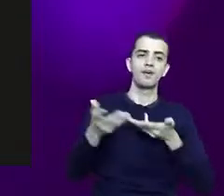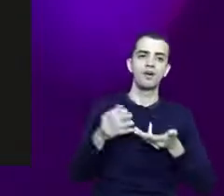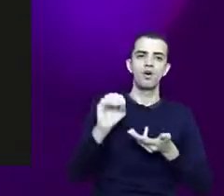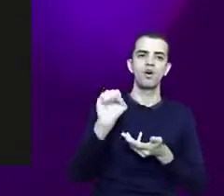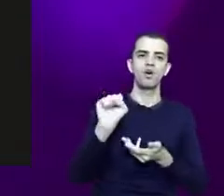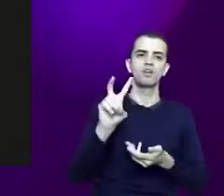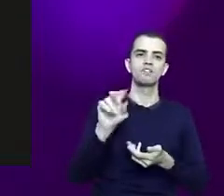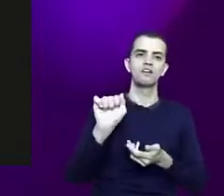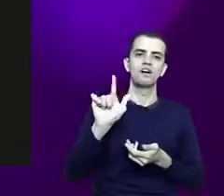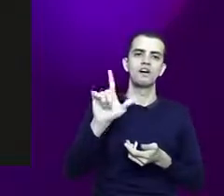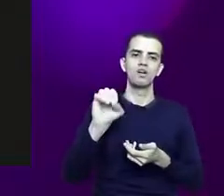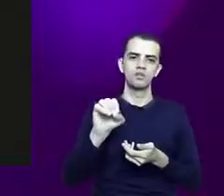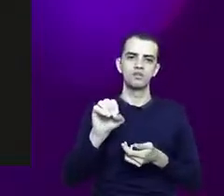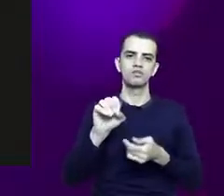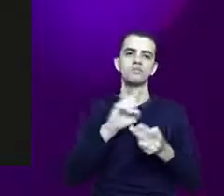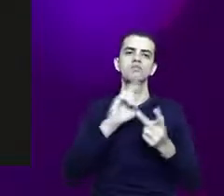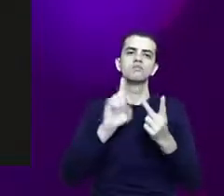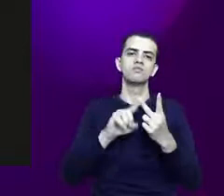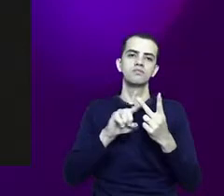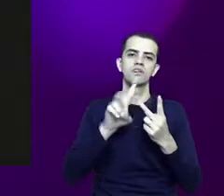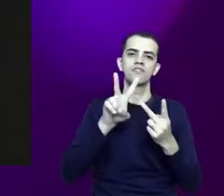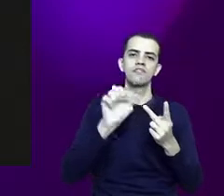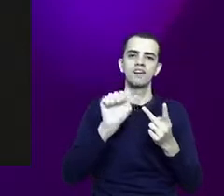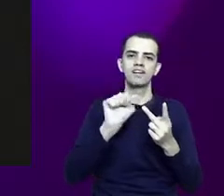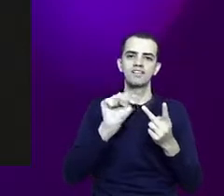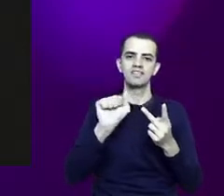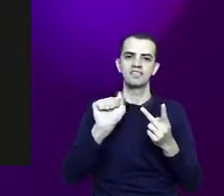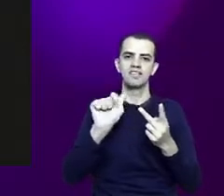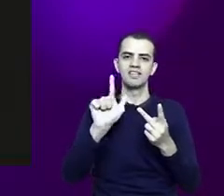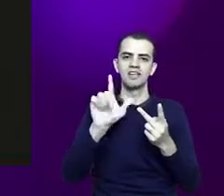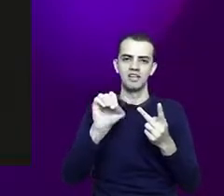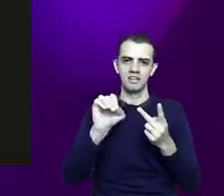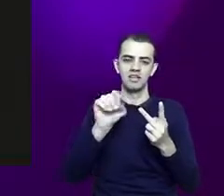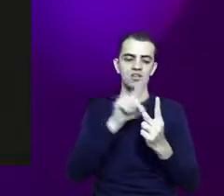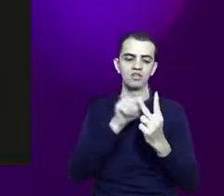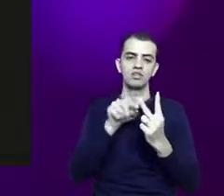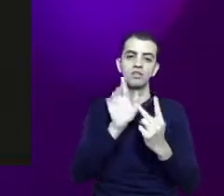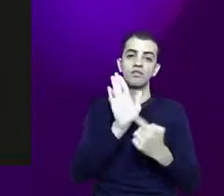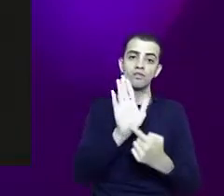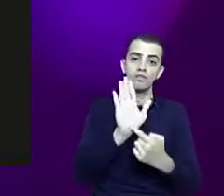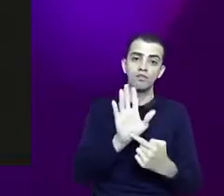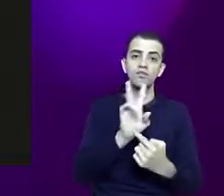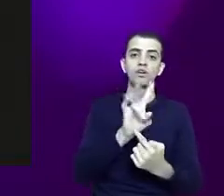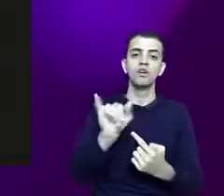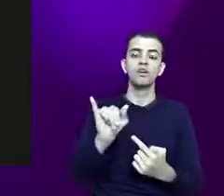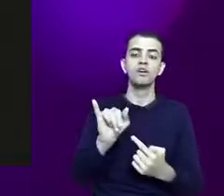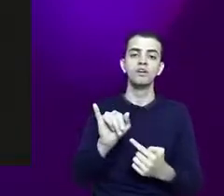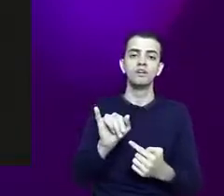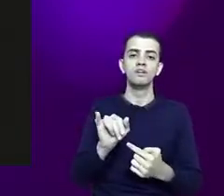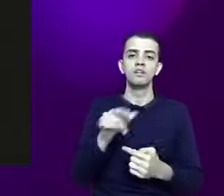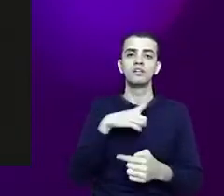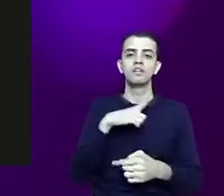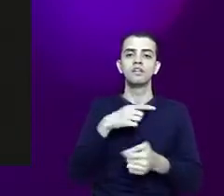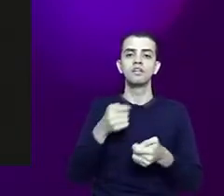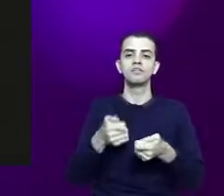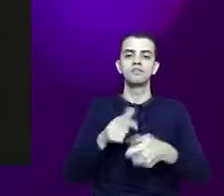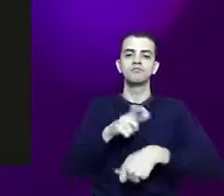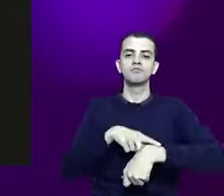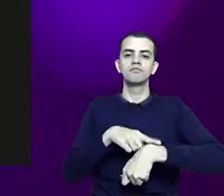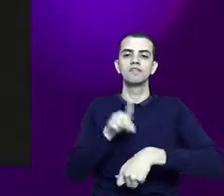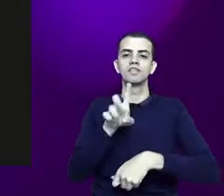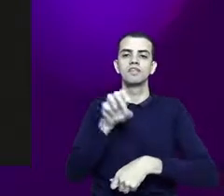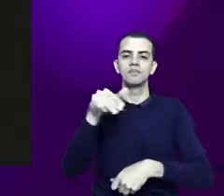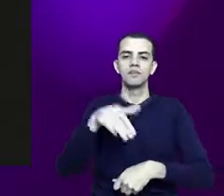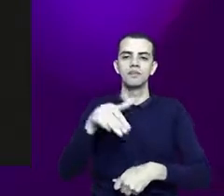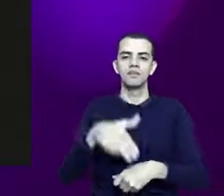e junto com o doutor Vassalo vão apresentar os casos sobre cirurgia robótica. Os senhores ainda têm 15 minutos de tempo para a apresentação desses